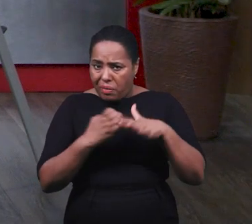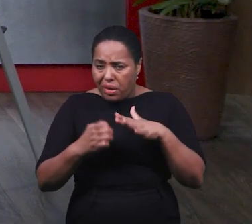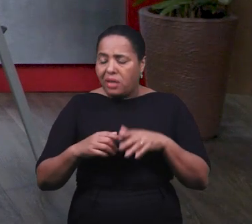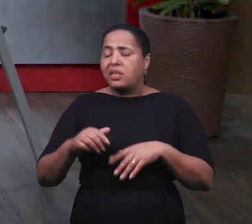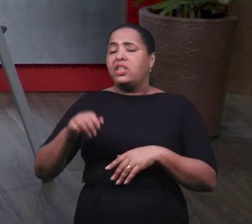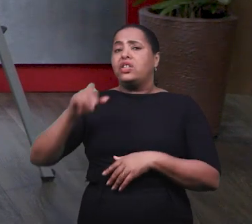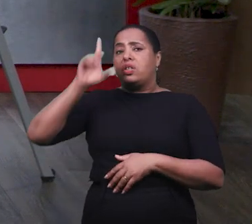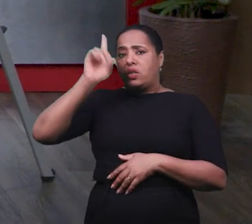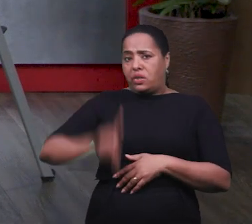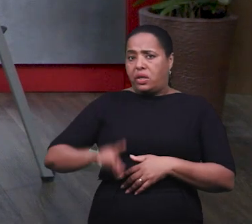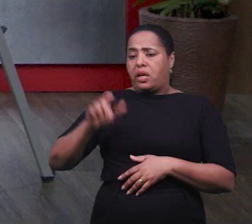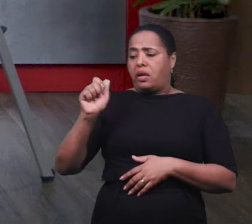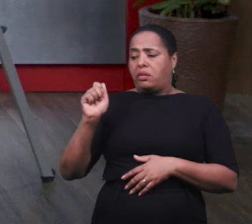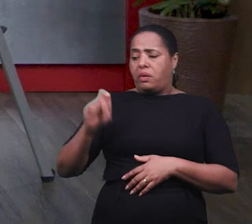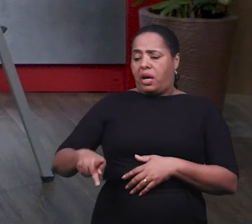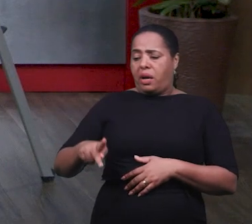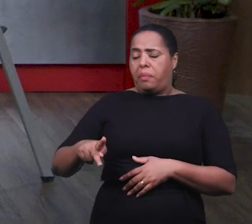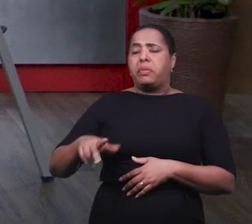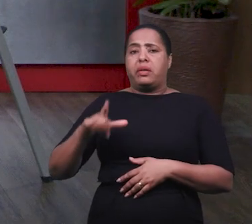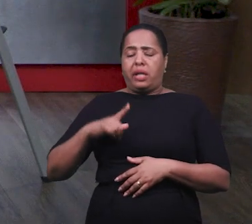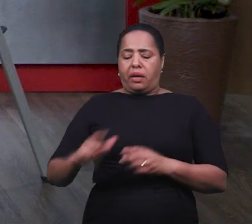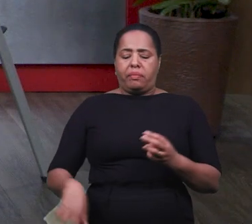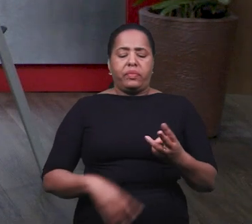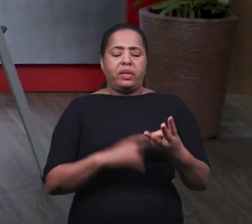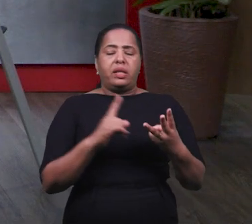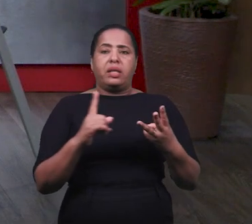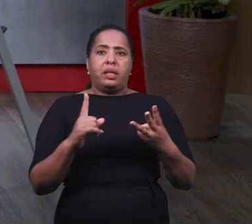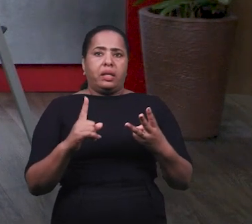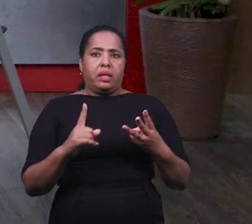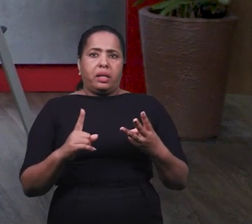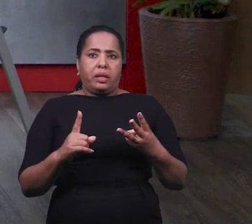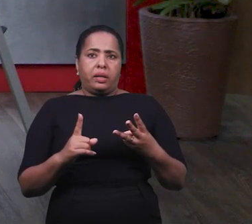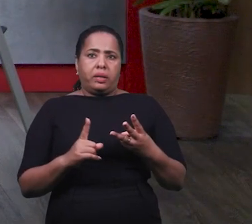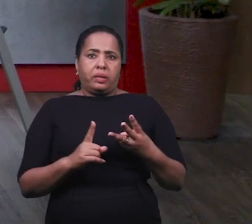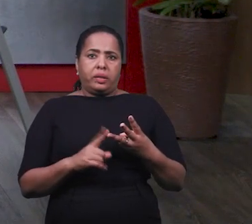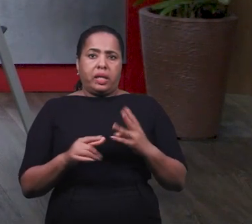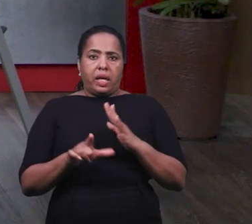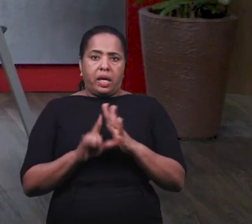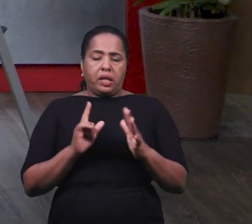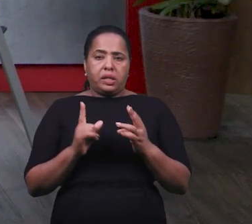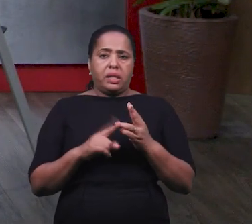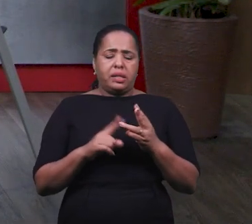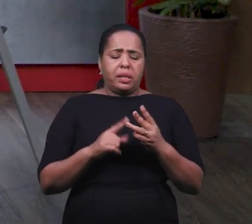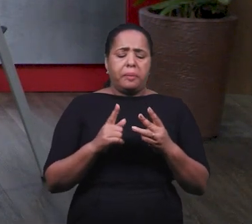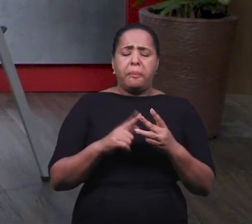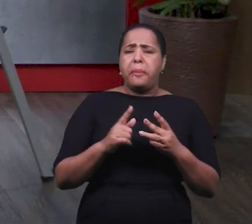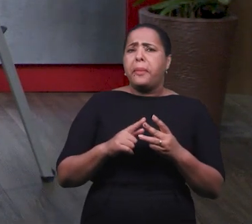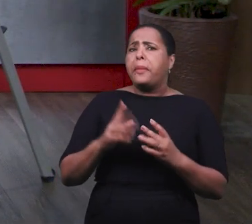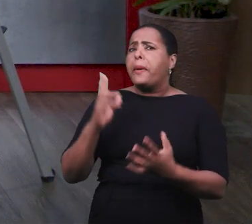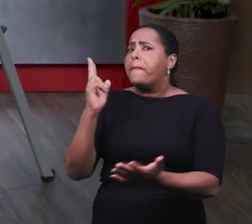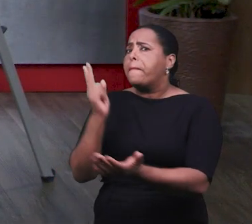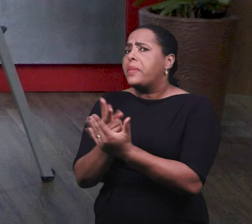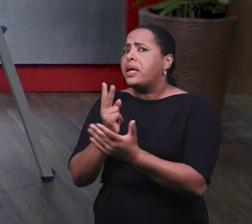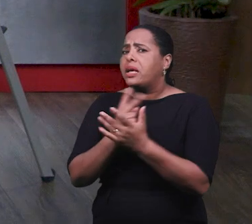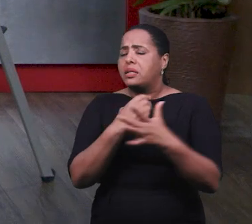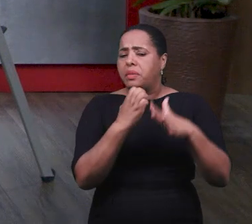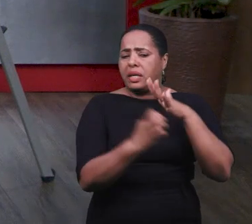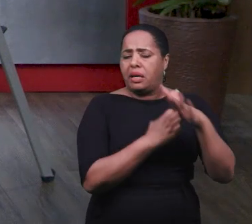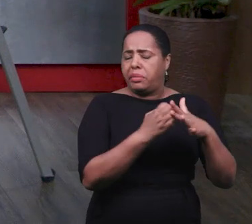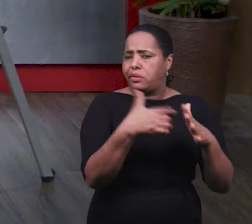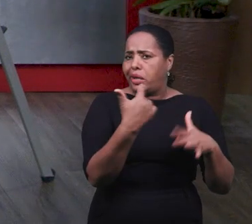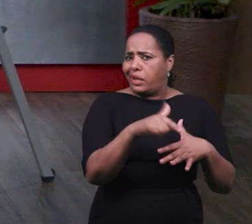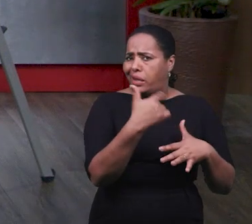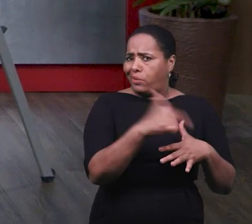aposentadoria. E existe uma terceira situação. Antes de irmos para a terceira, mesmo que esta empresa nem